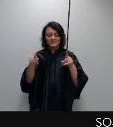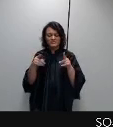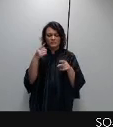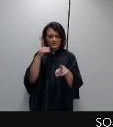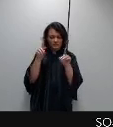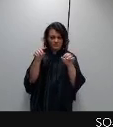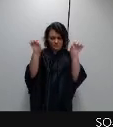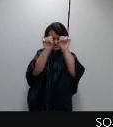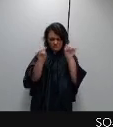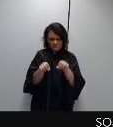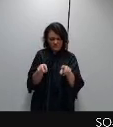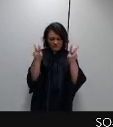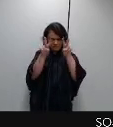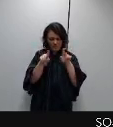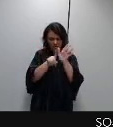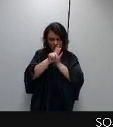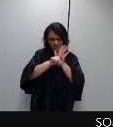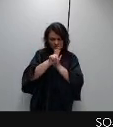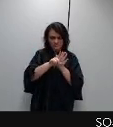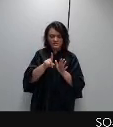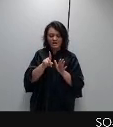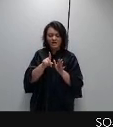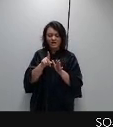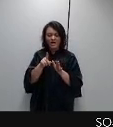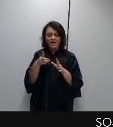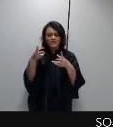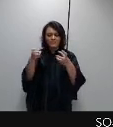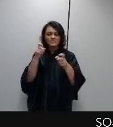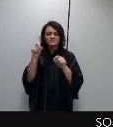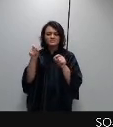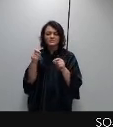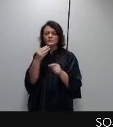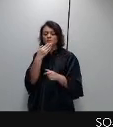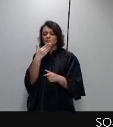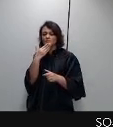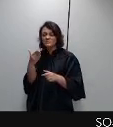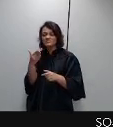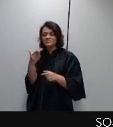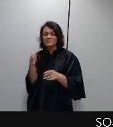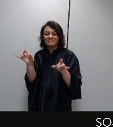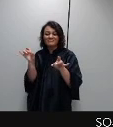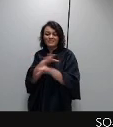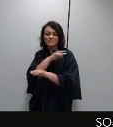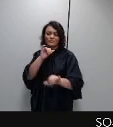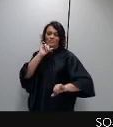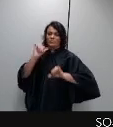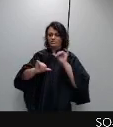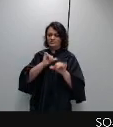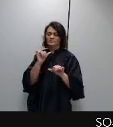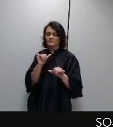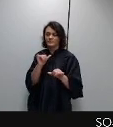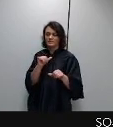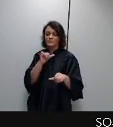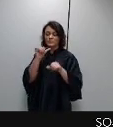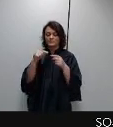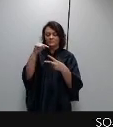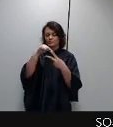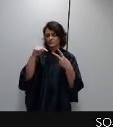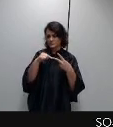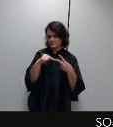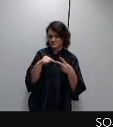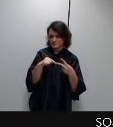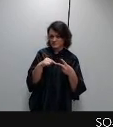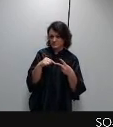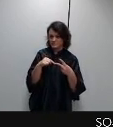que eu vou reproduzir essa orientação digamos assim terminou mudando os dois motivos primeiro a